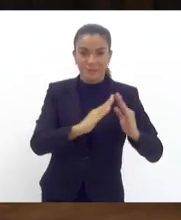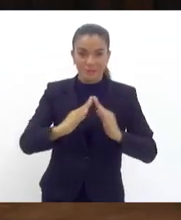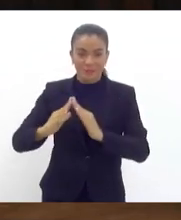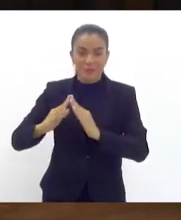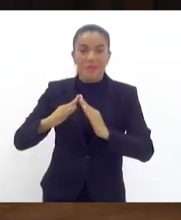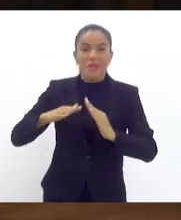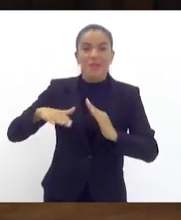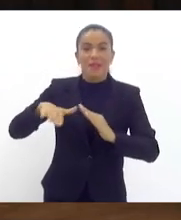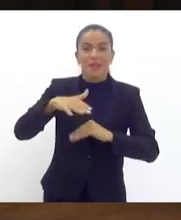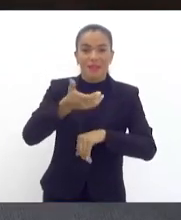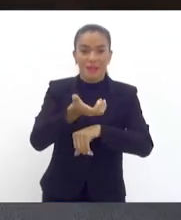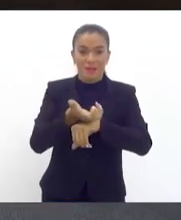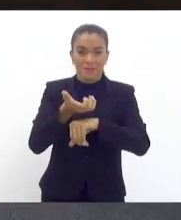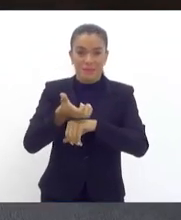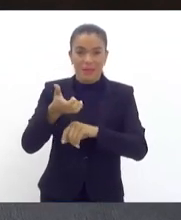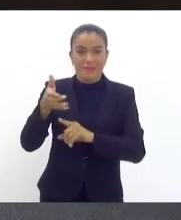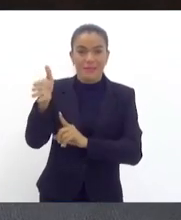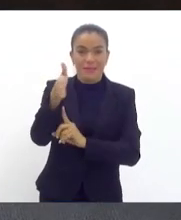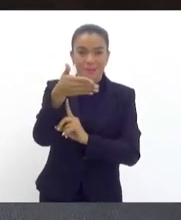Bandeira